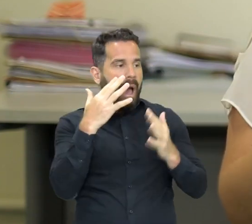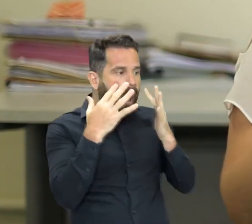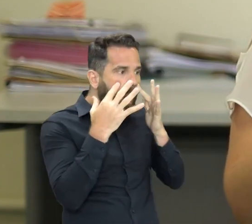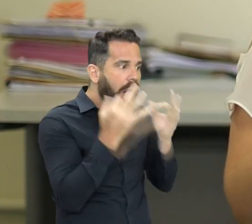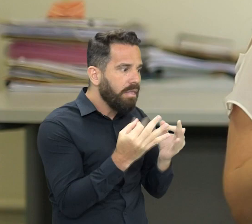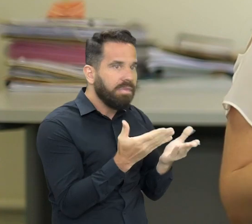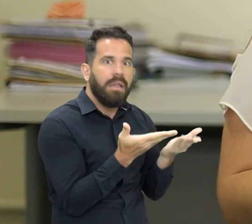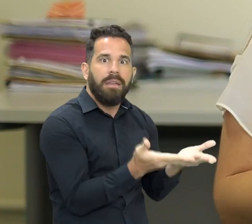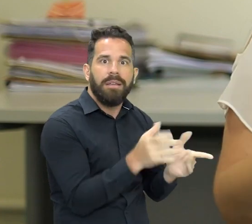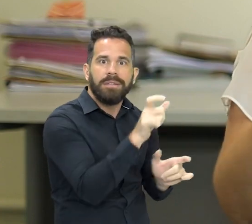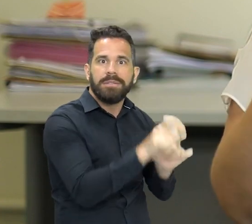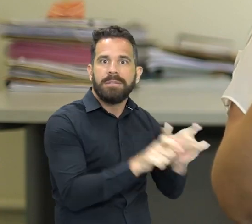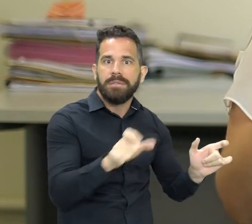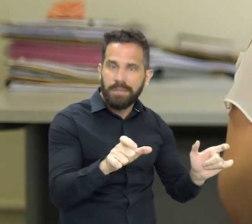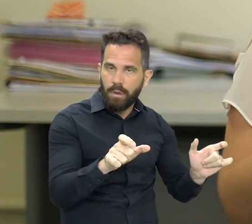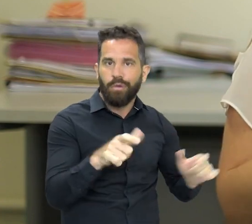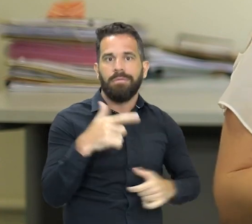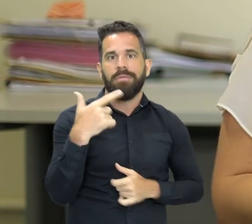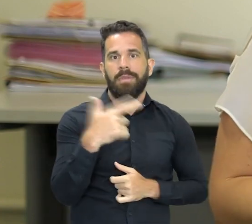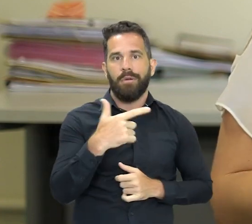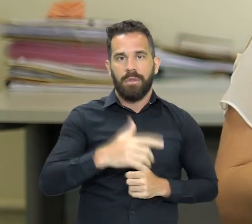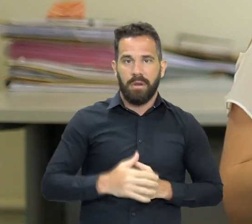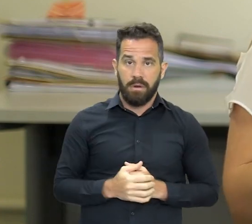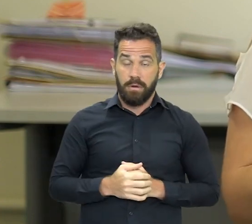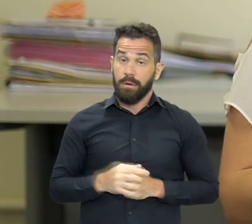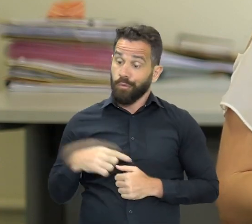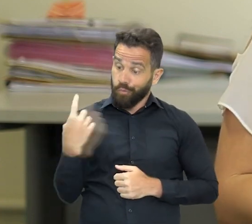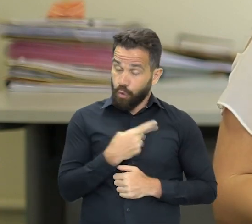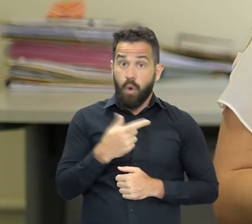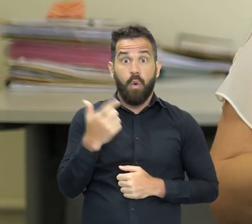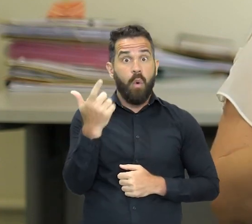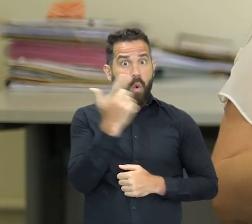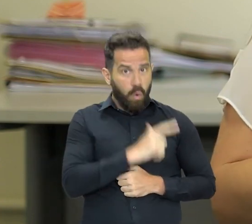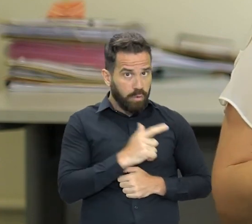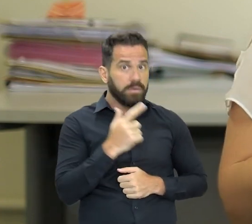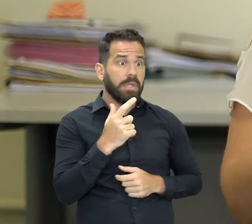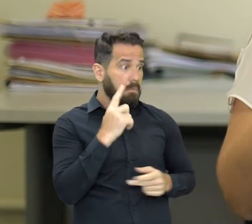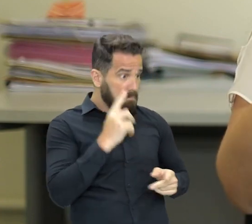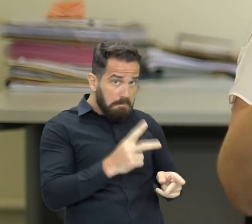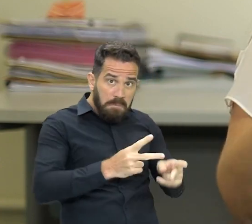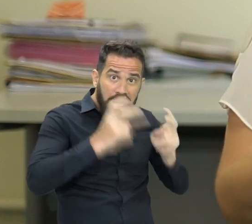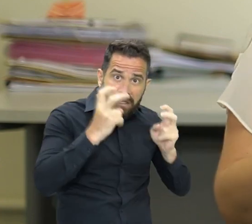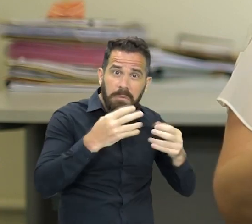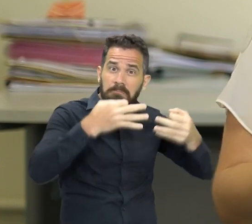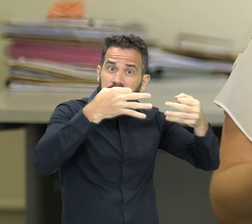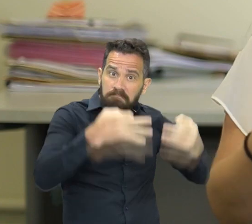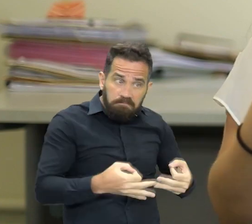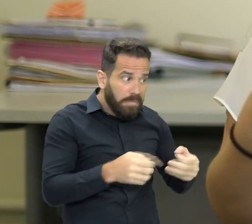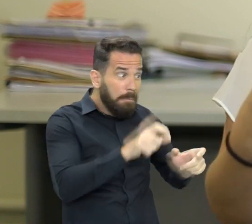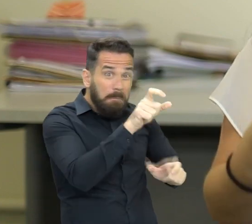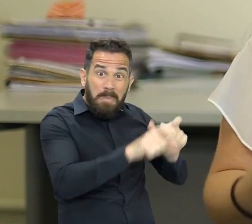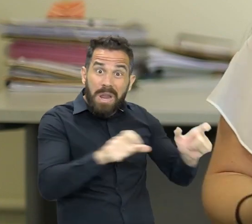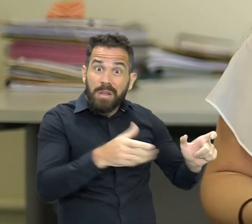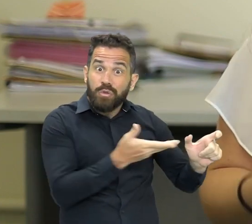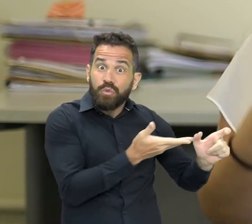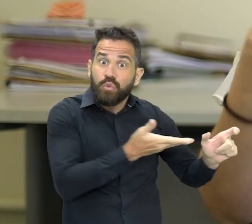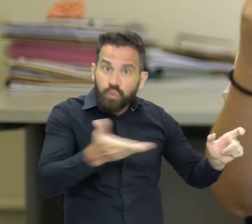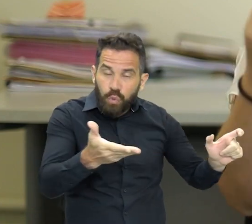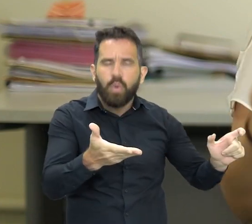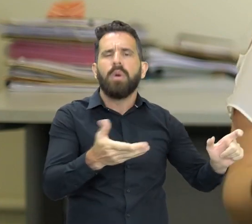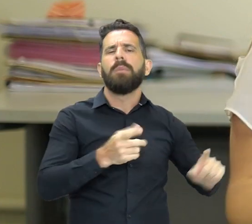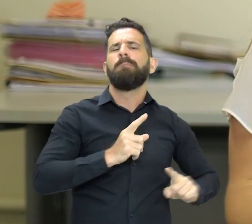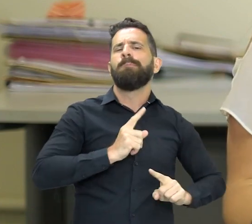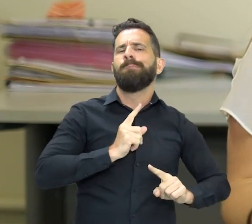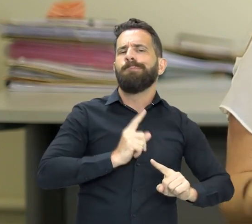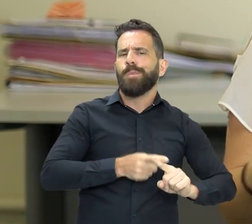instituições não têm esse olhar tão afinado para perceber. E a gente só consegue